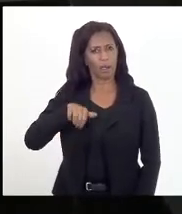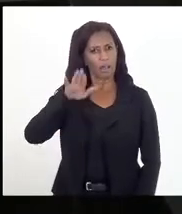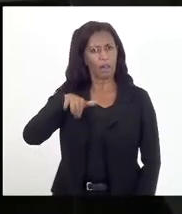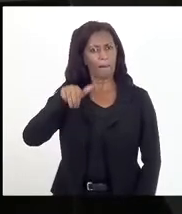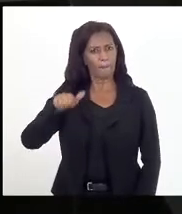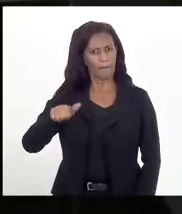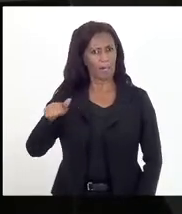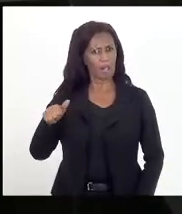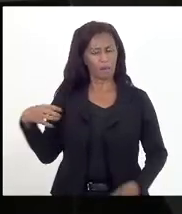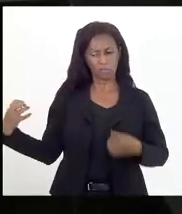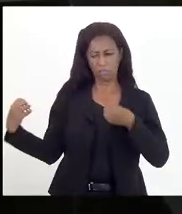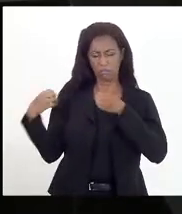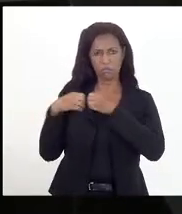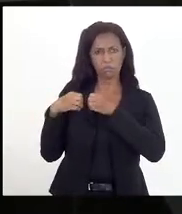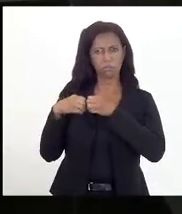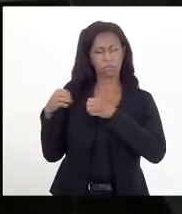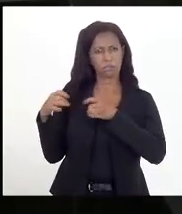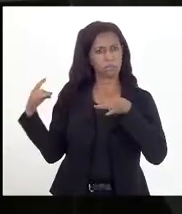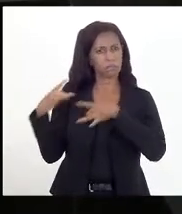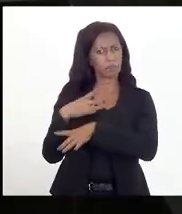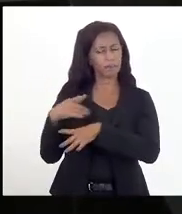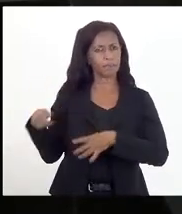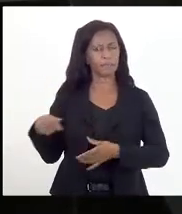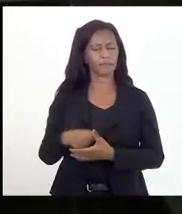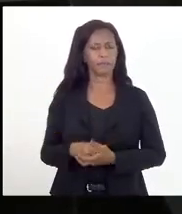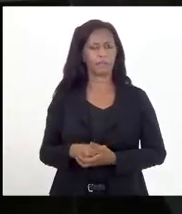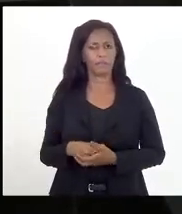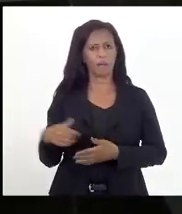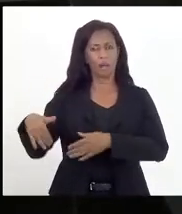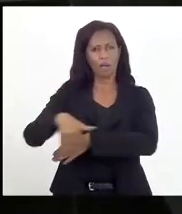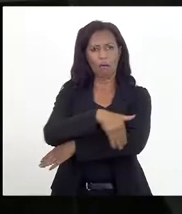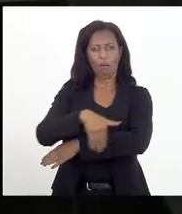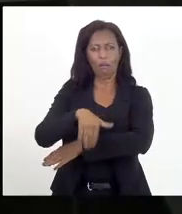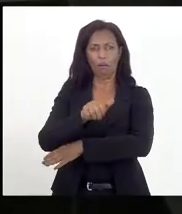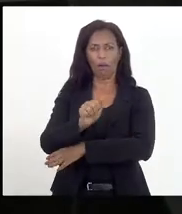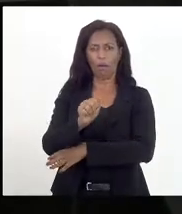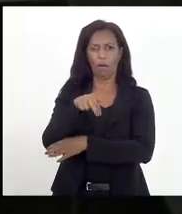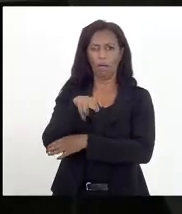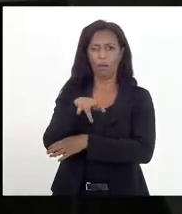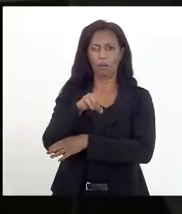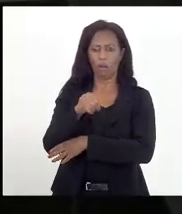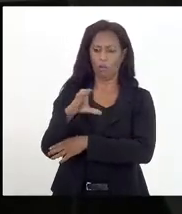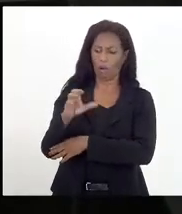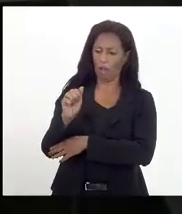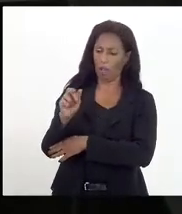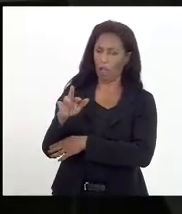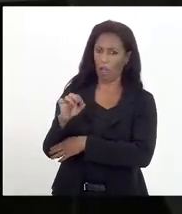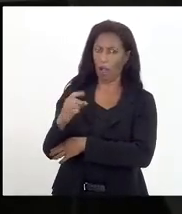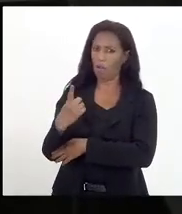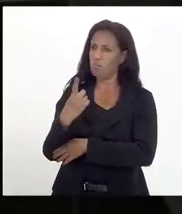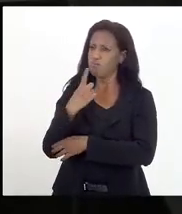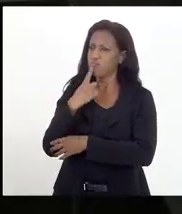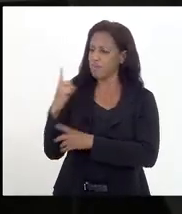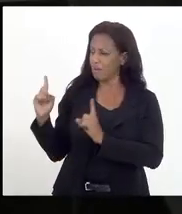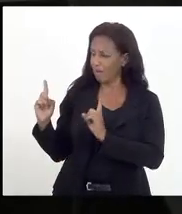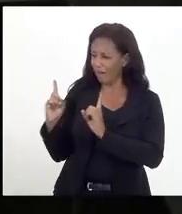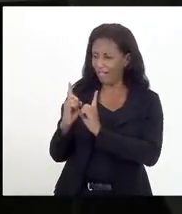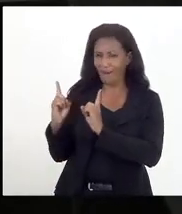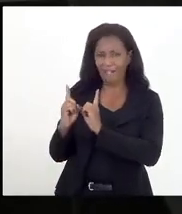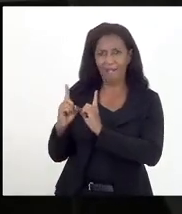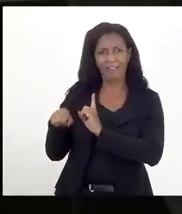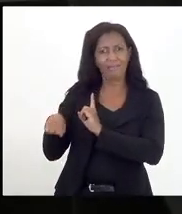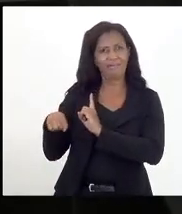bem aqui em instalado aqui na Antônio Carlos pertinho e tem aquilo que foi